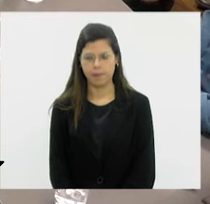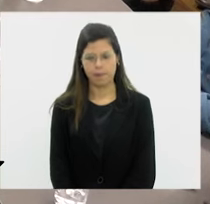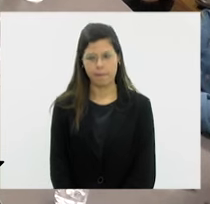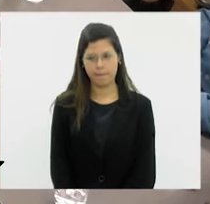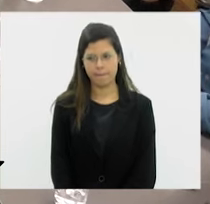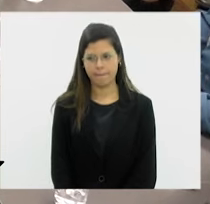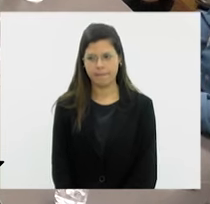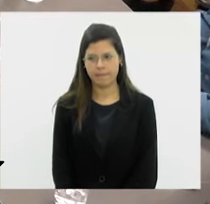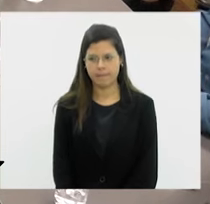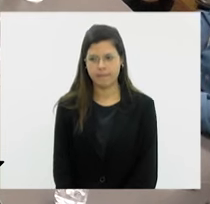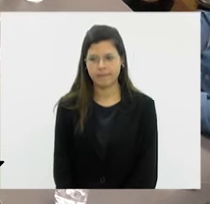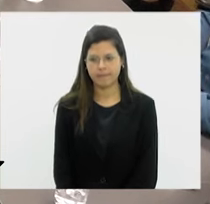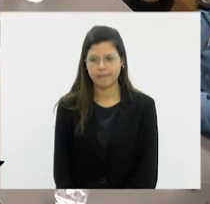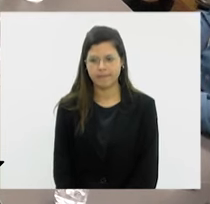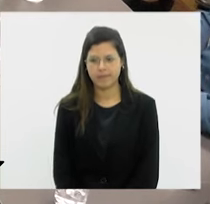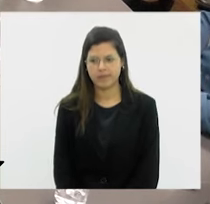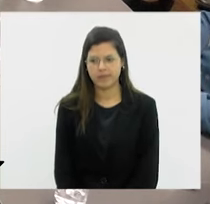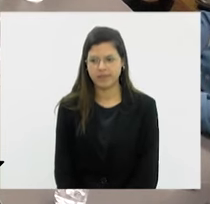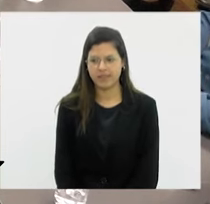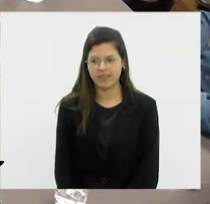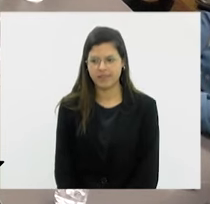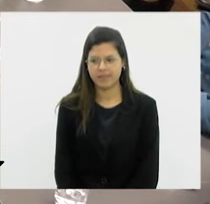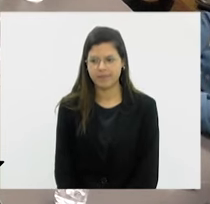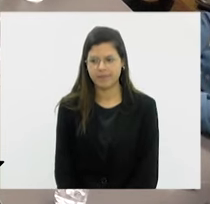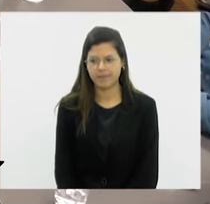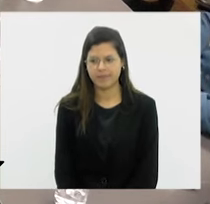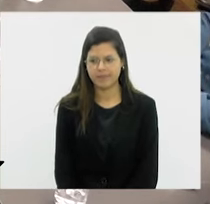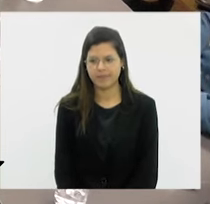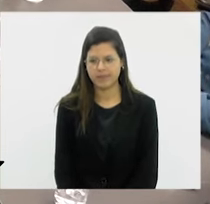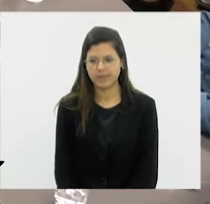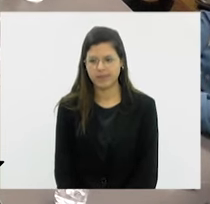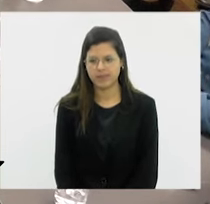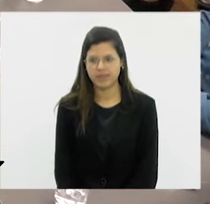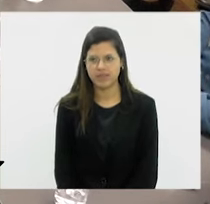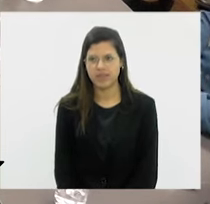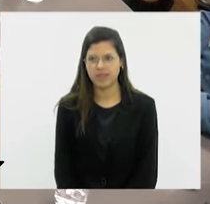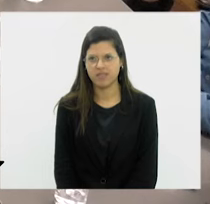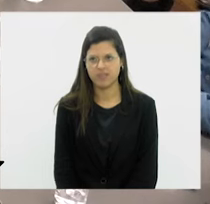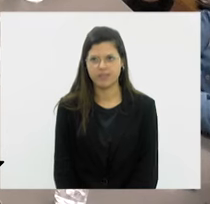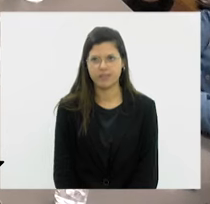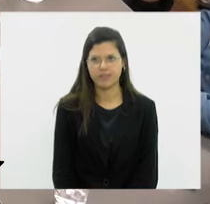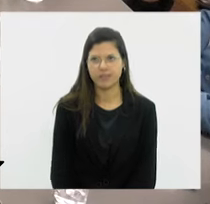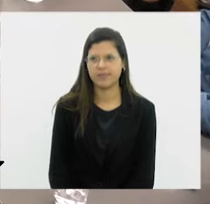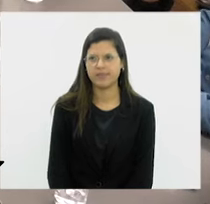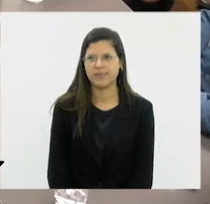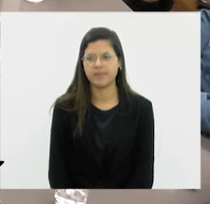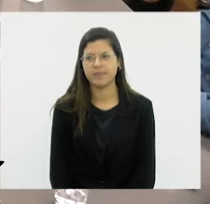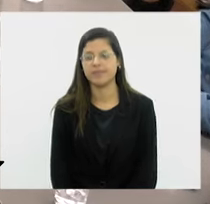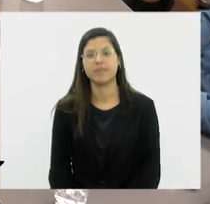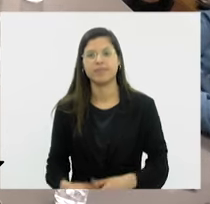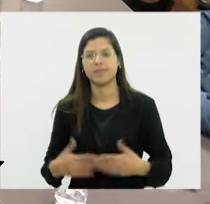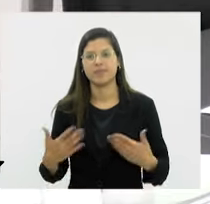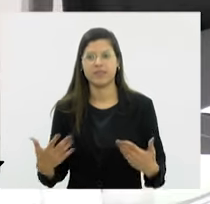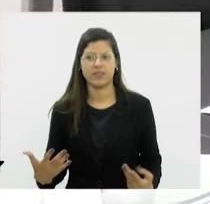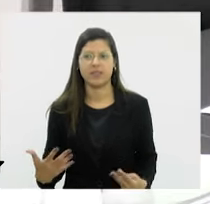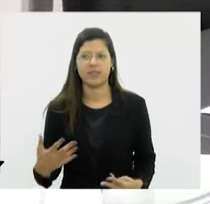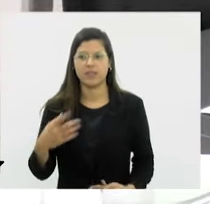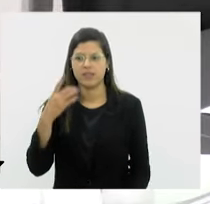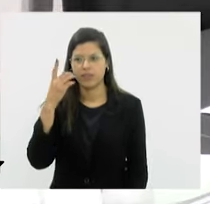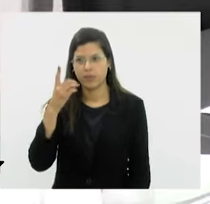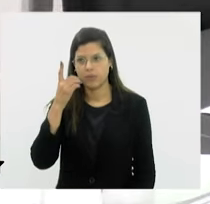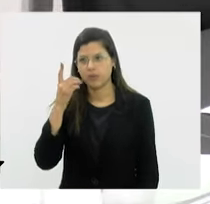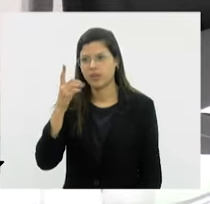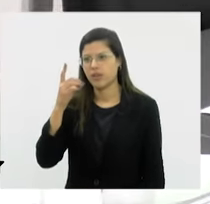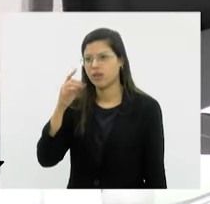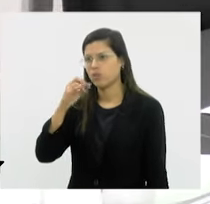Então, eu enfim, e sobre a questão, por mais que escutando, deputado Renan Jordi,